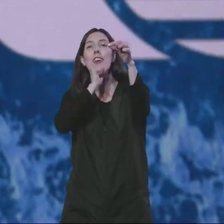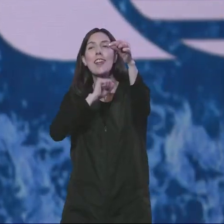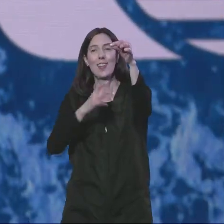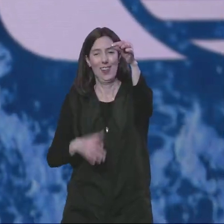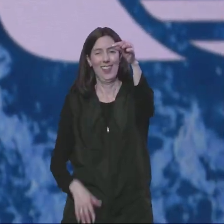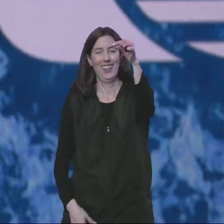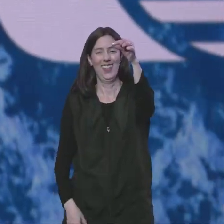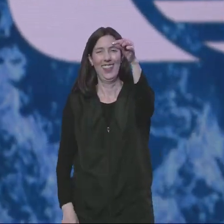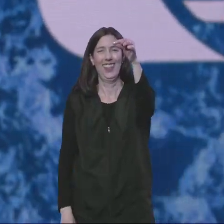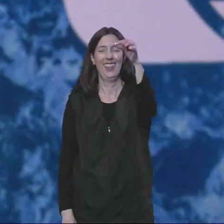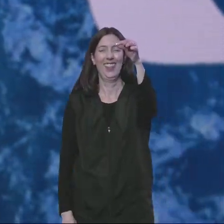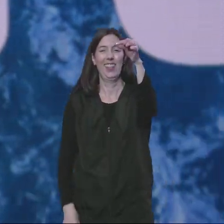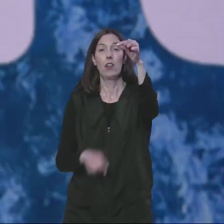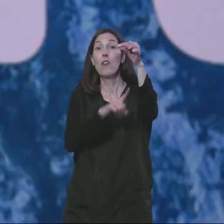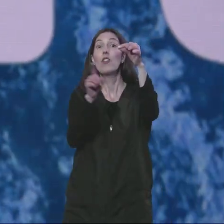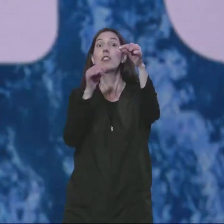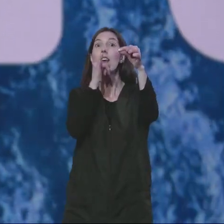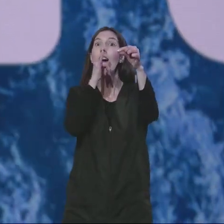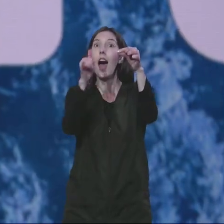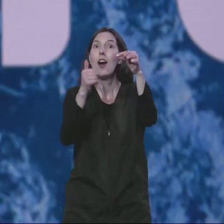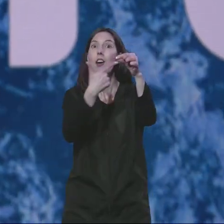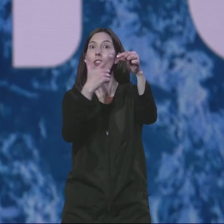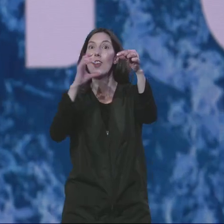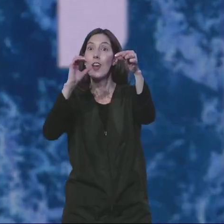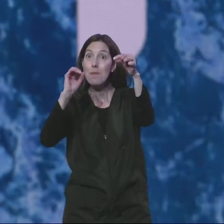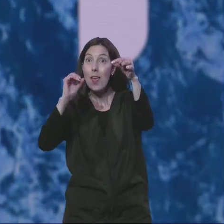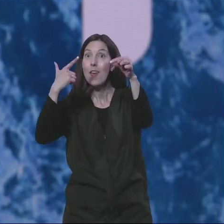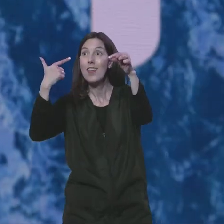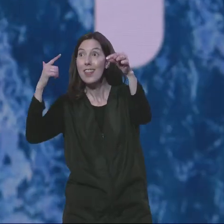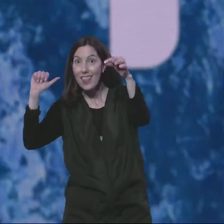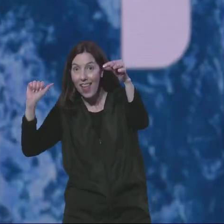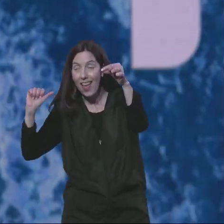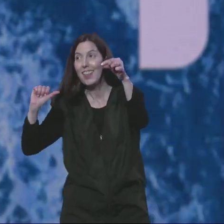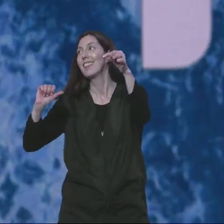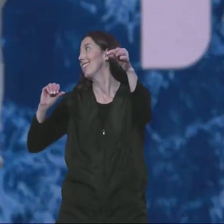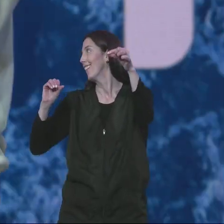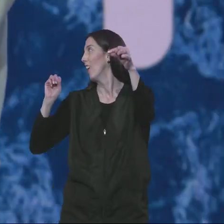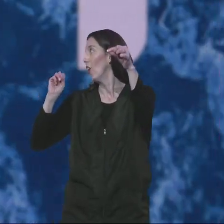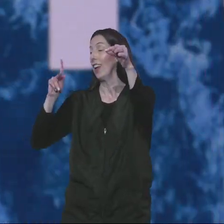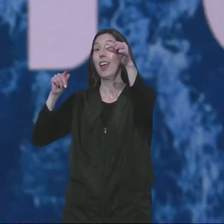Enfim. Mas você que falou rápido, 2002, 2005. Está aqui.